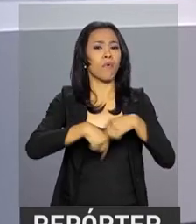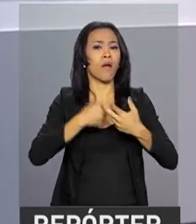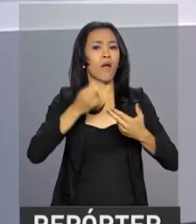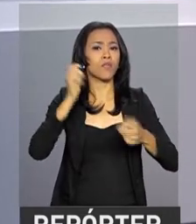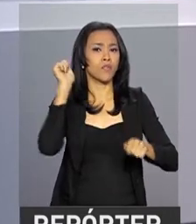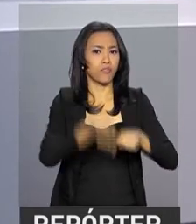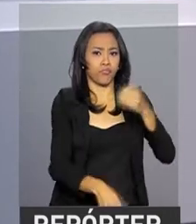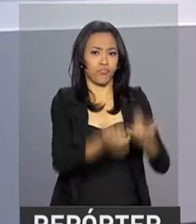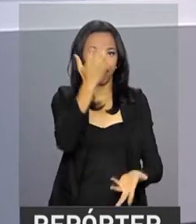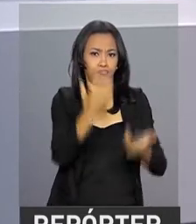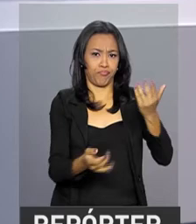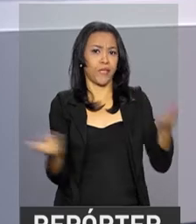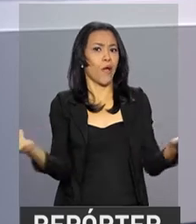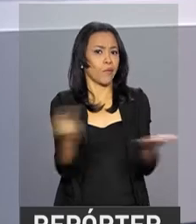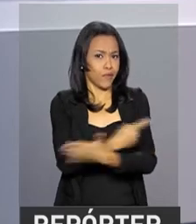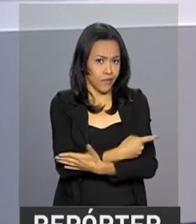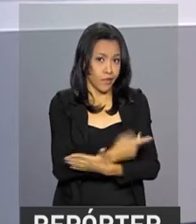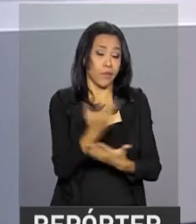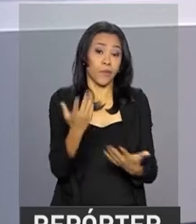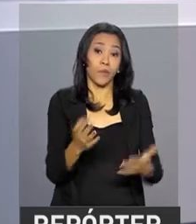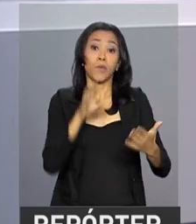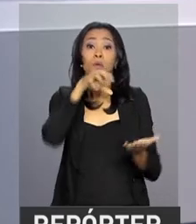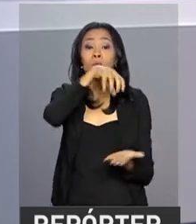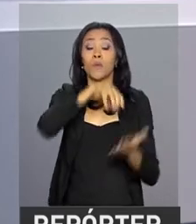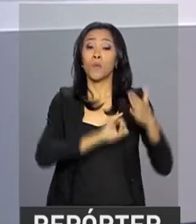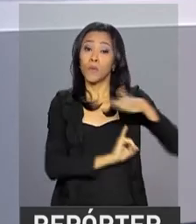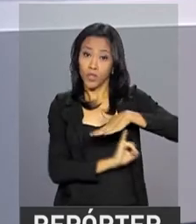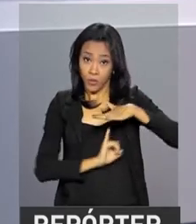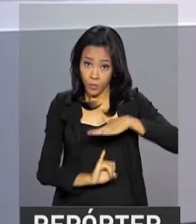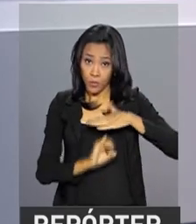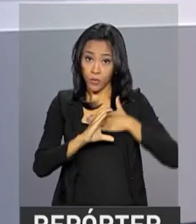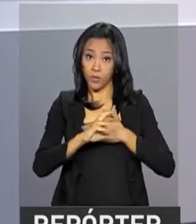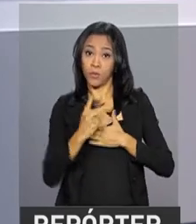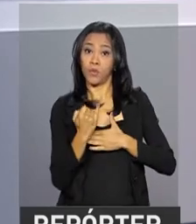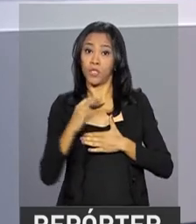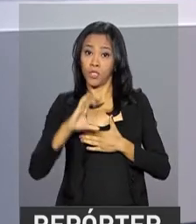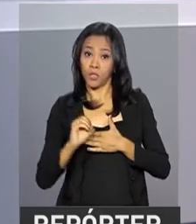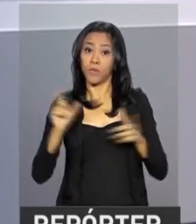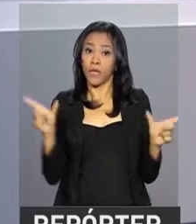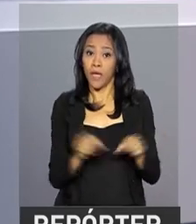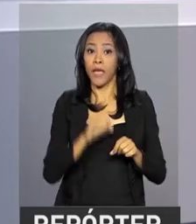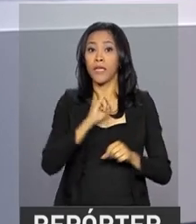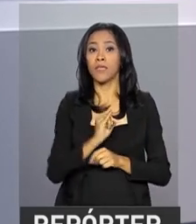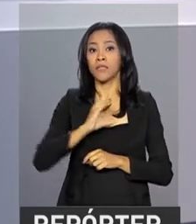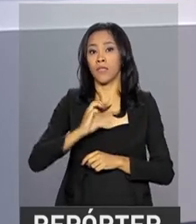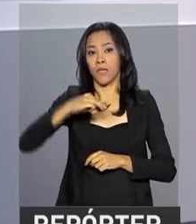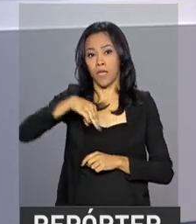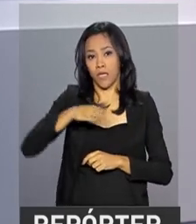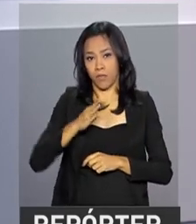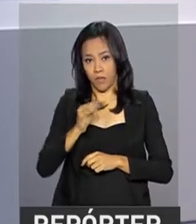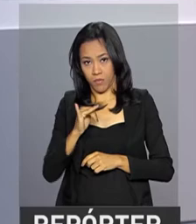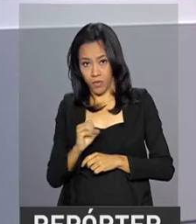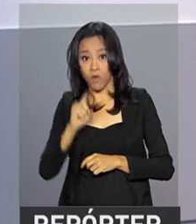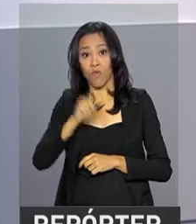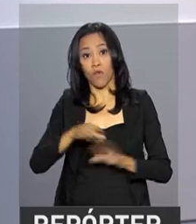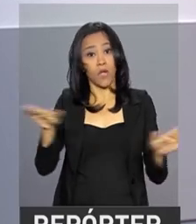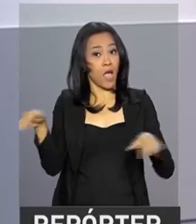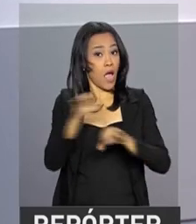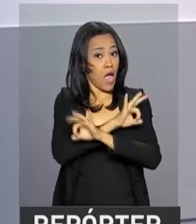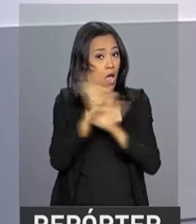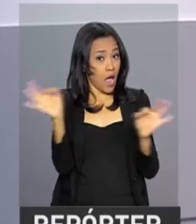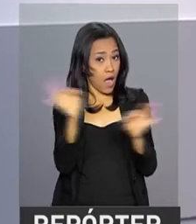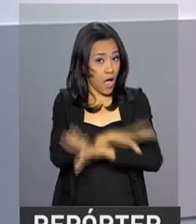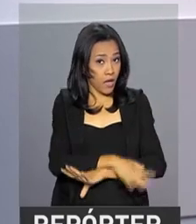a região segundo o instituto chico mendes de conservação da biodiversidade icm-bio o fogo foi totalmente extinto nesta terça-feira